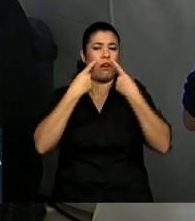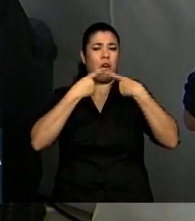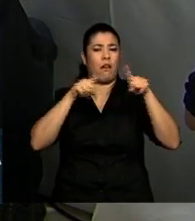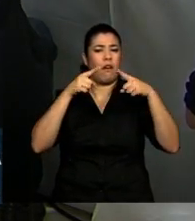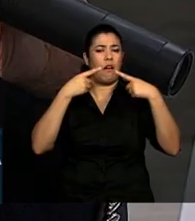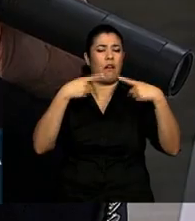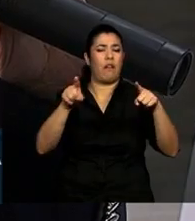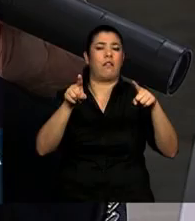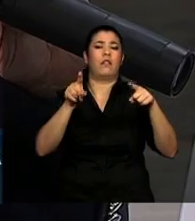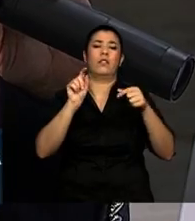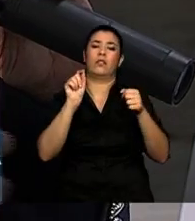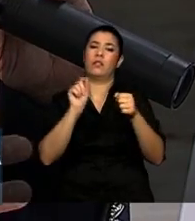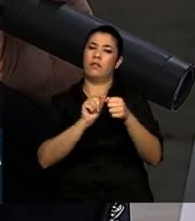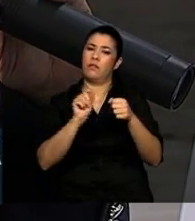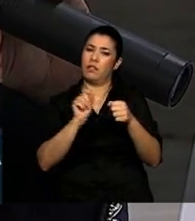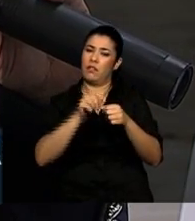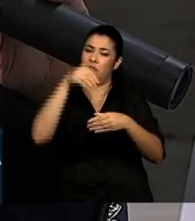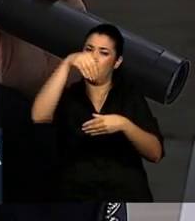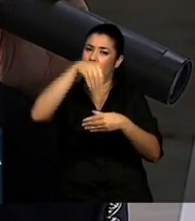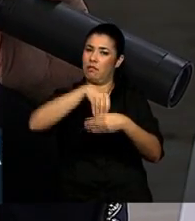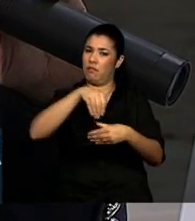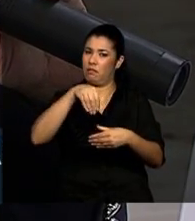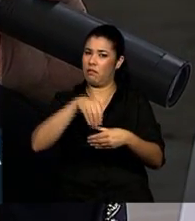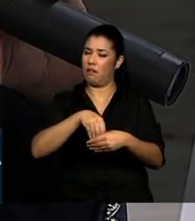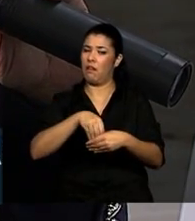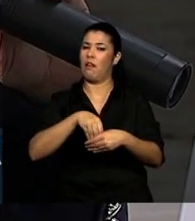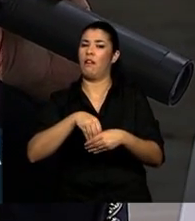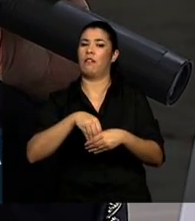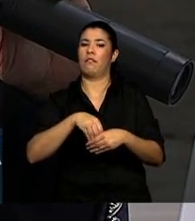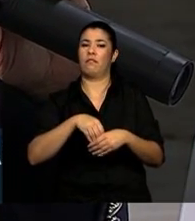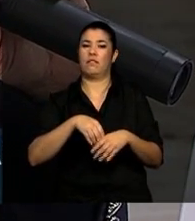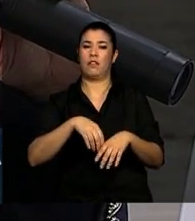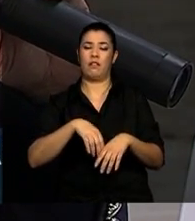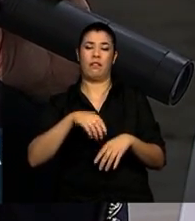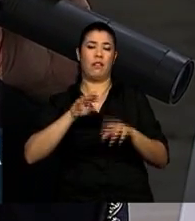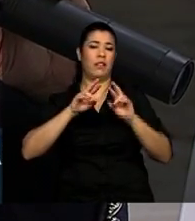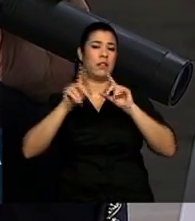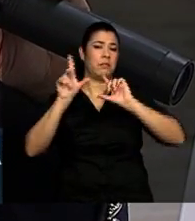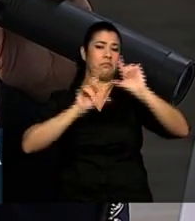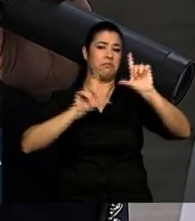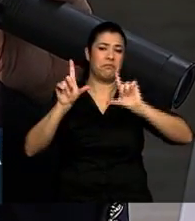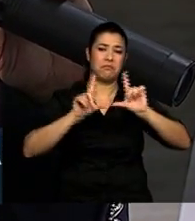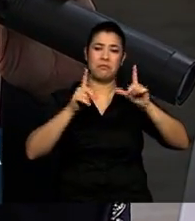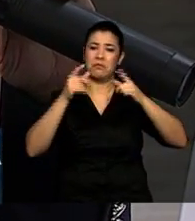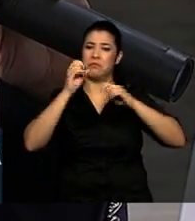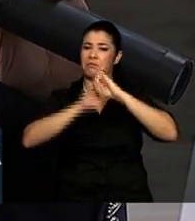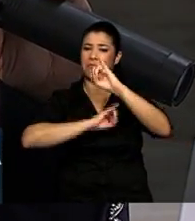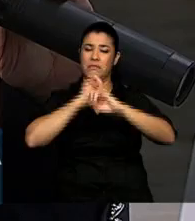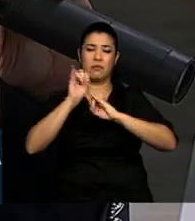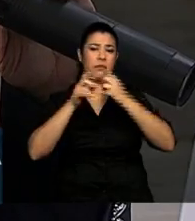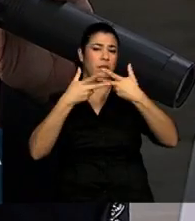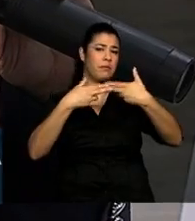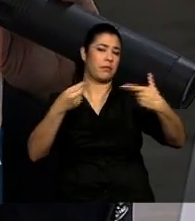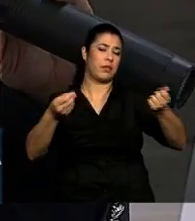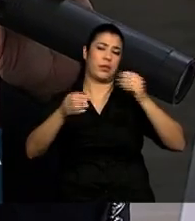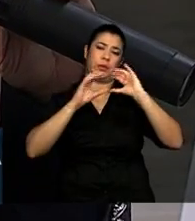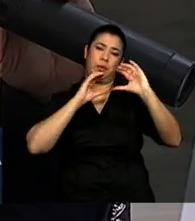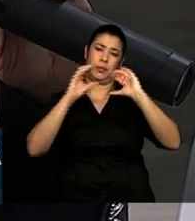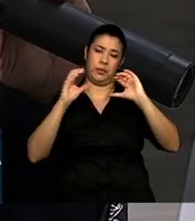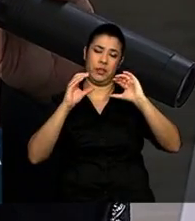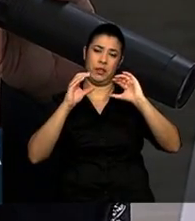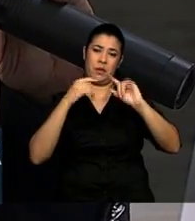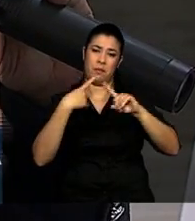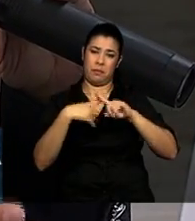mais pelo campo da mídia alternativa quanto ao um na visão de muitos